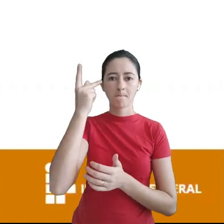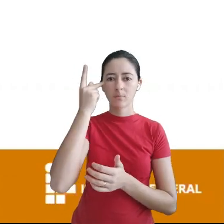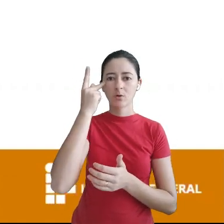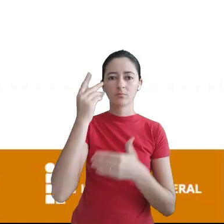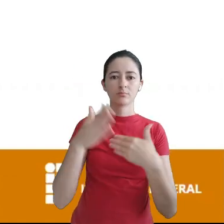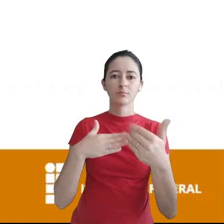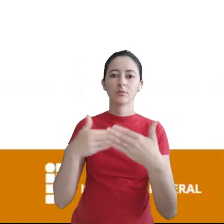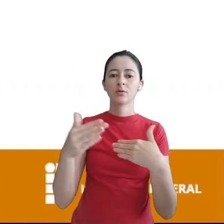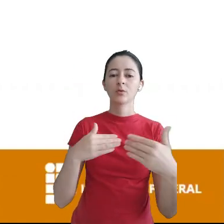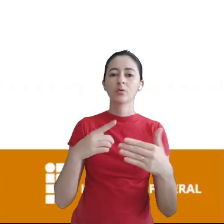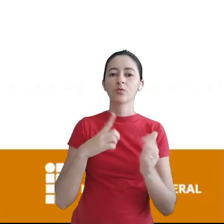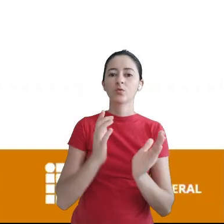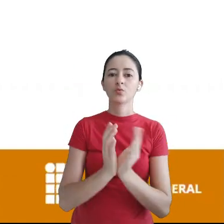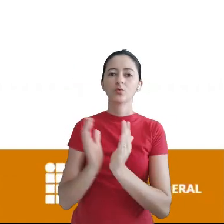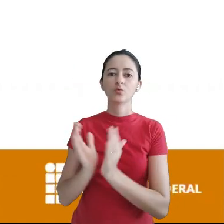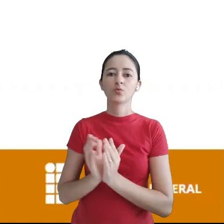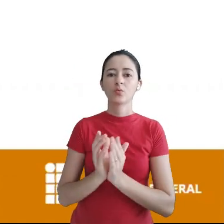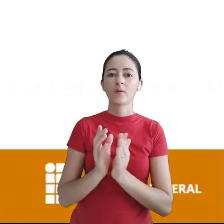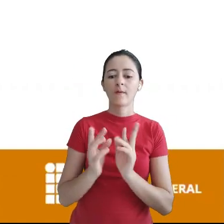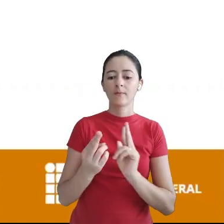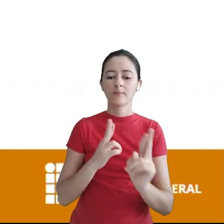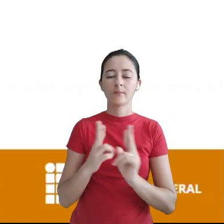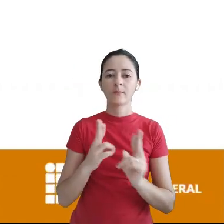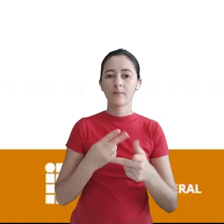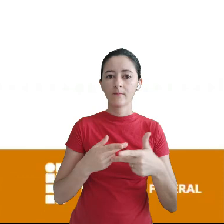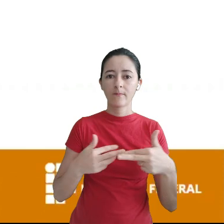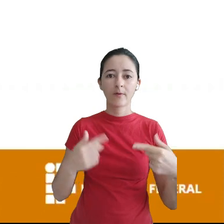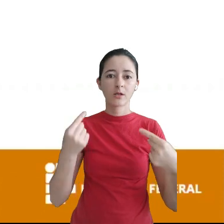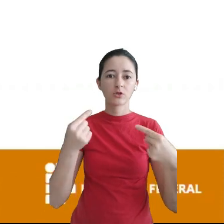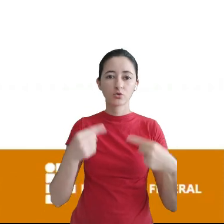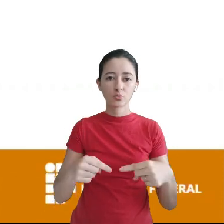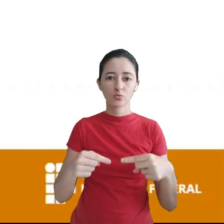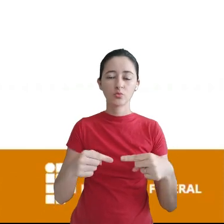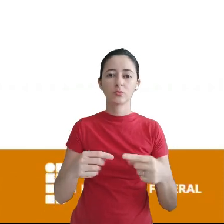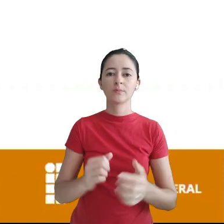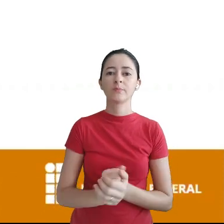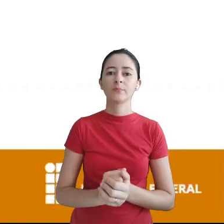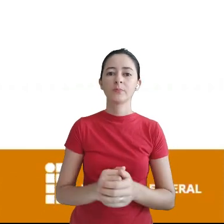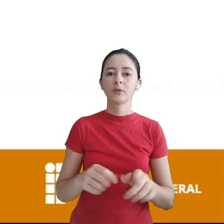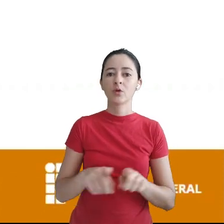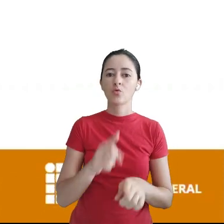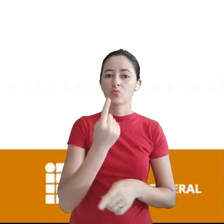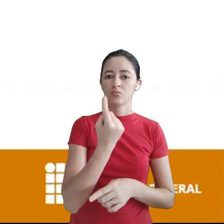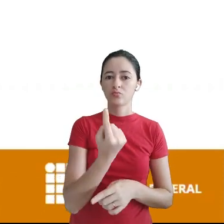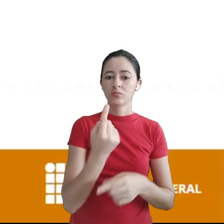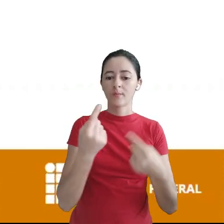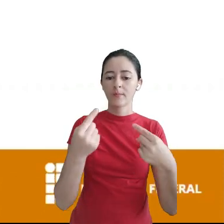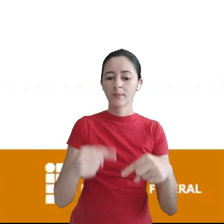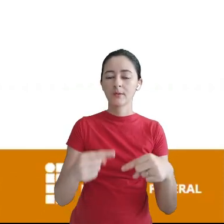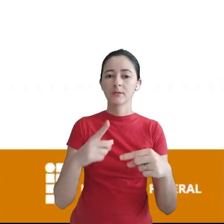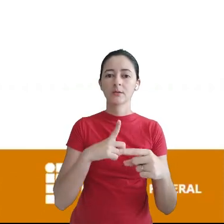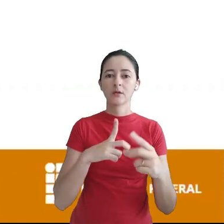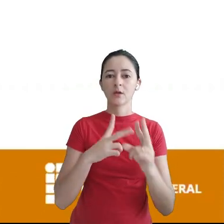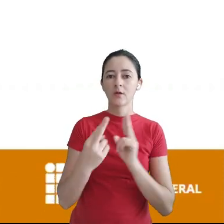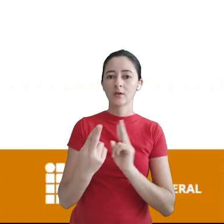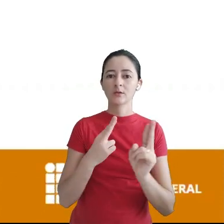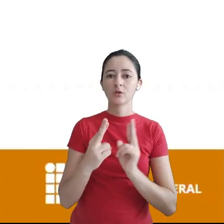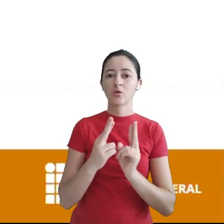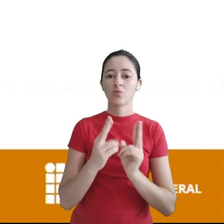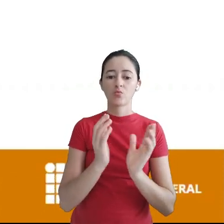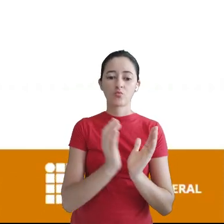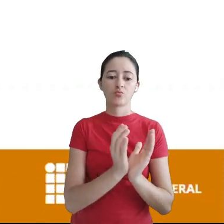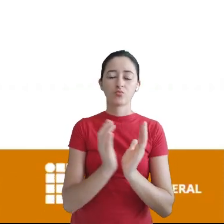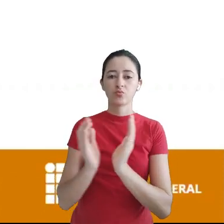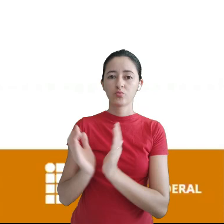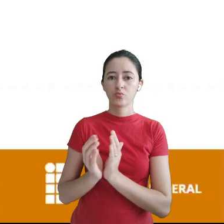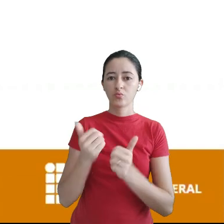São Paulo e etc. E um time está relacionado a várias partidas. Um time possui várias partidas. E uma partida está